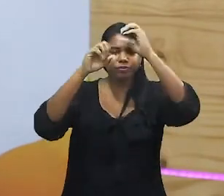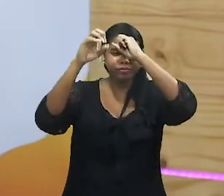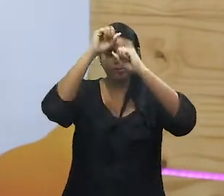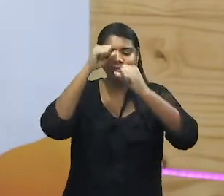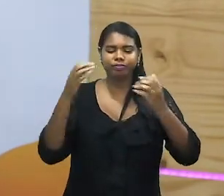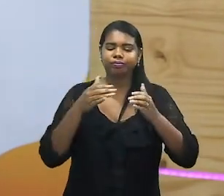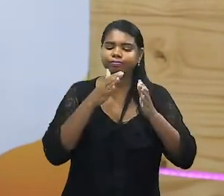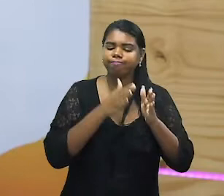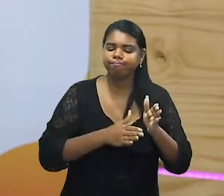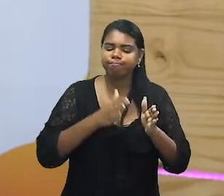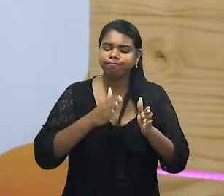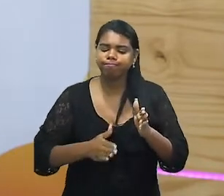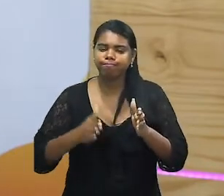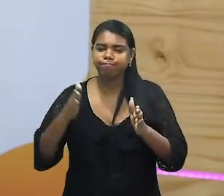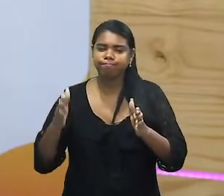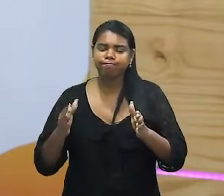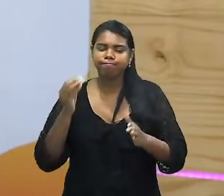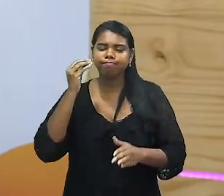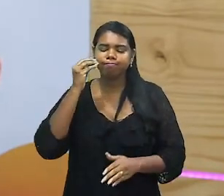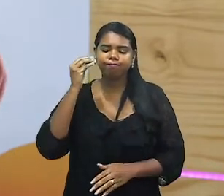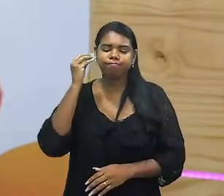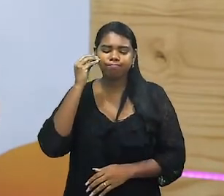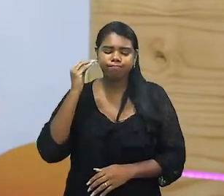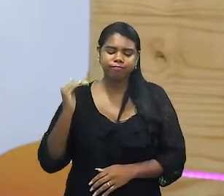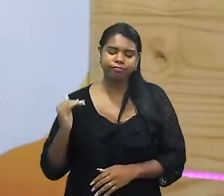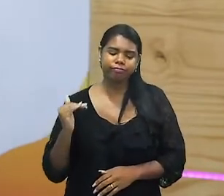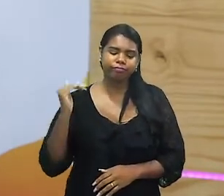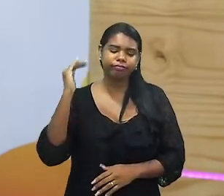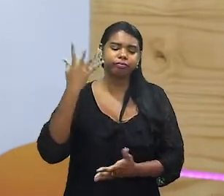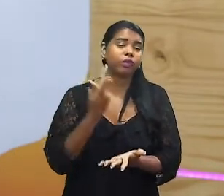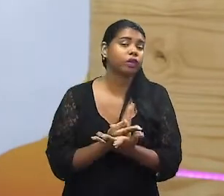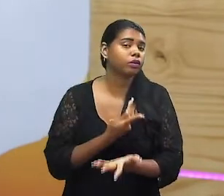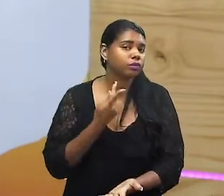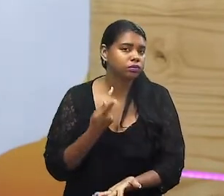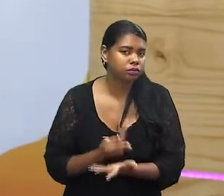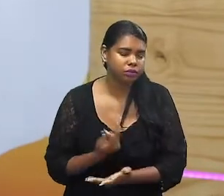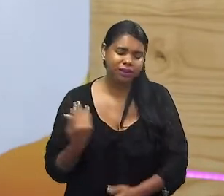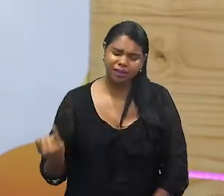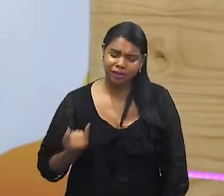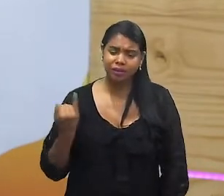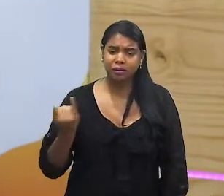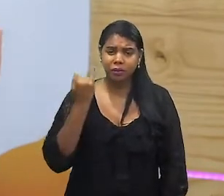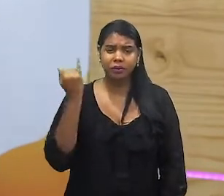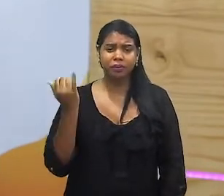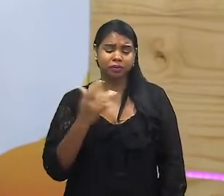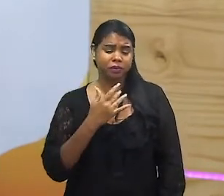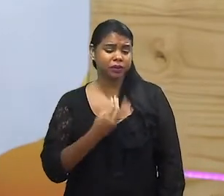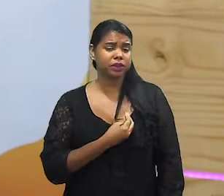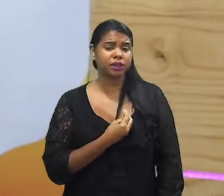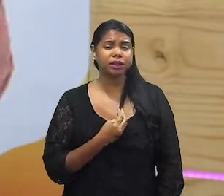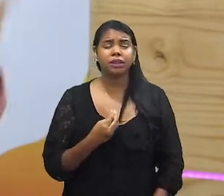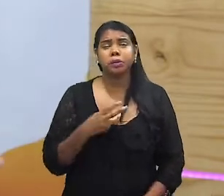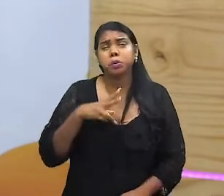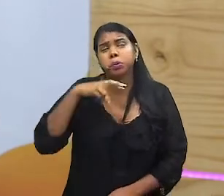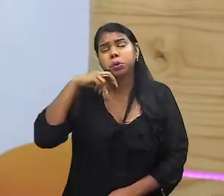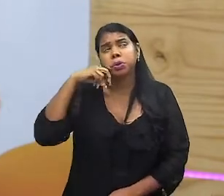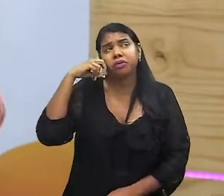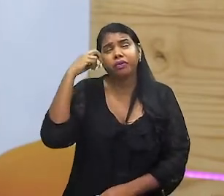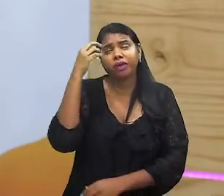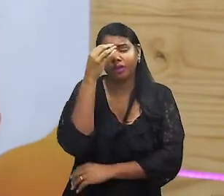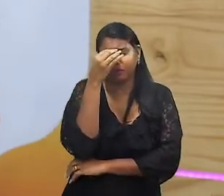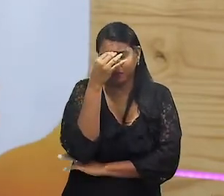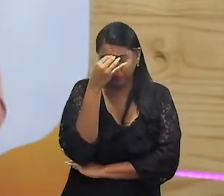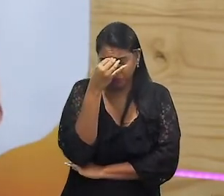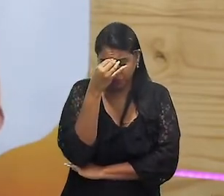Nesse processo de amadurecimento, os erros são importantes. Ah, mas eu tô com vergonha